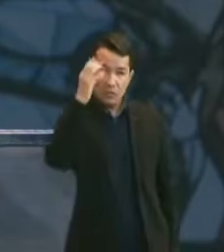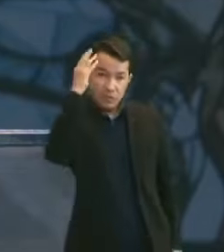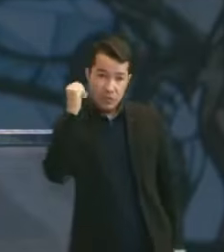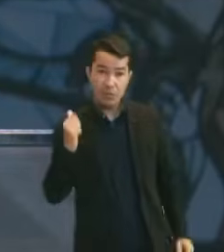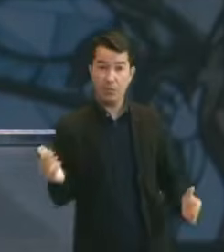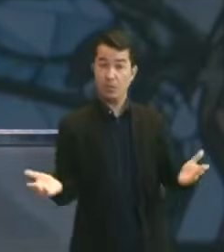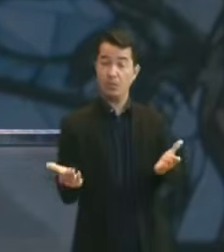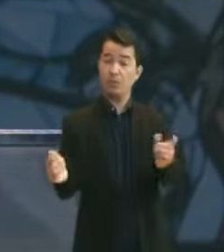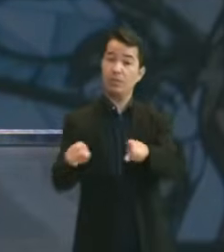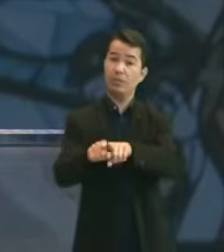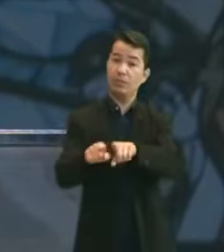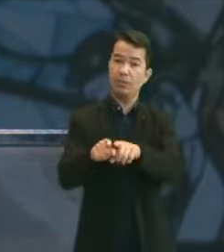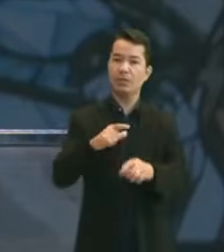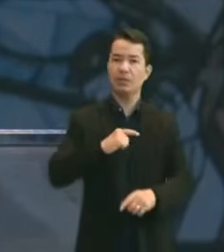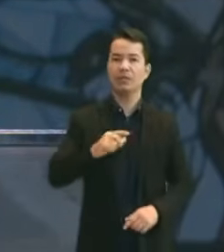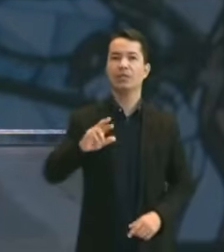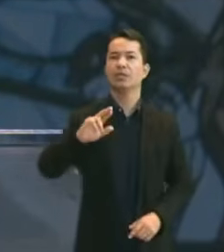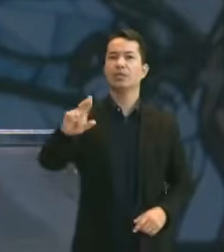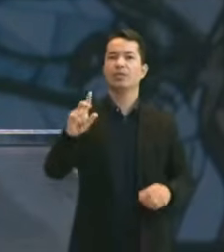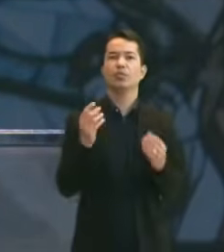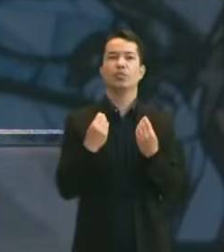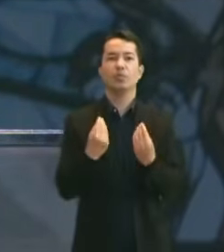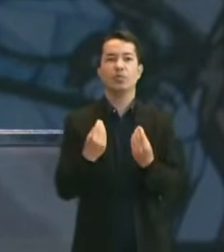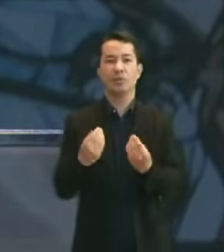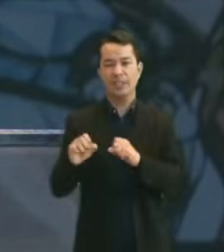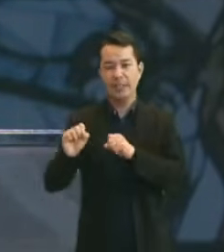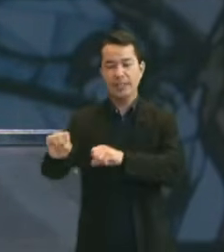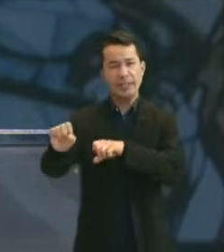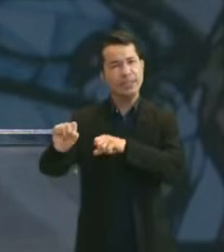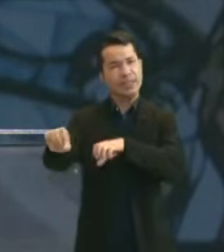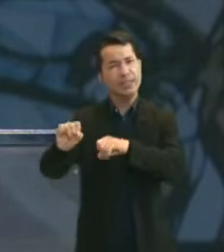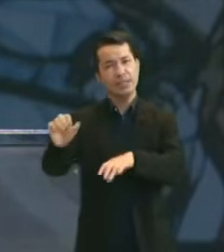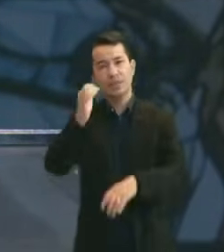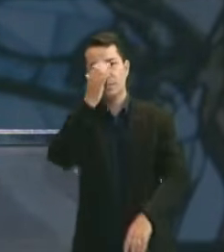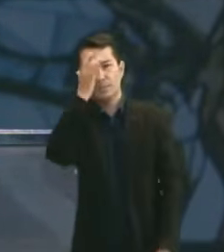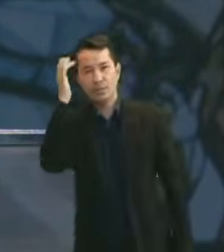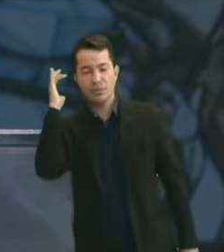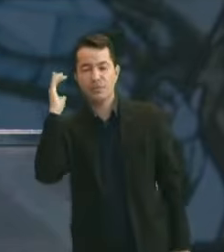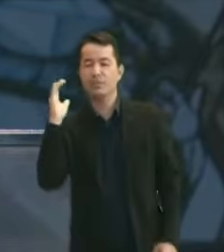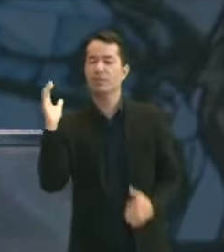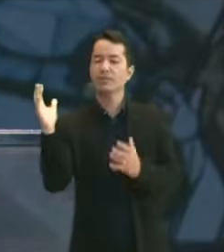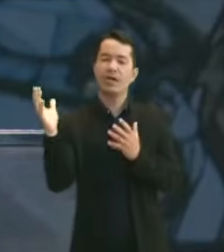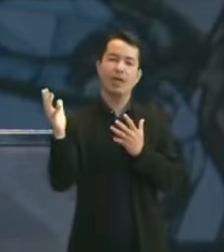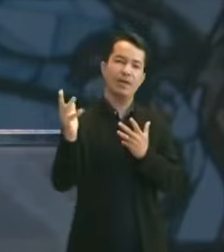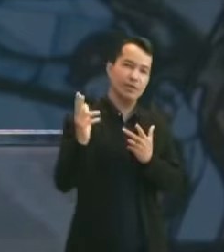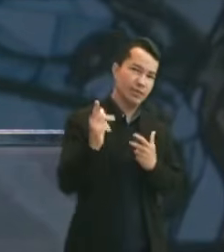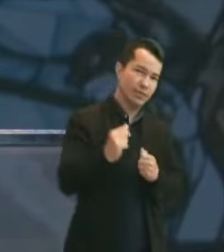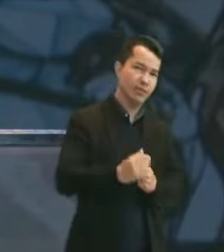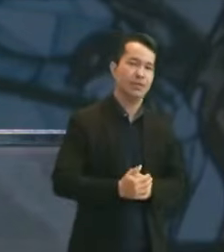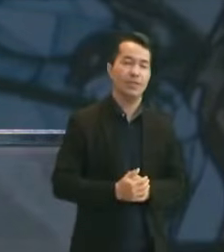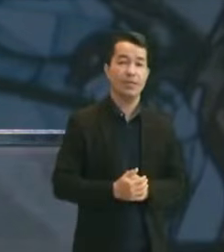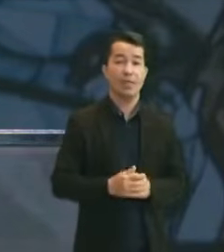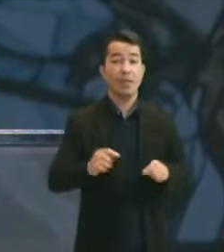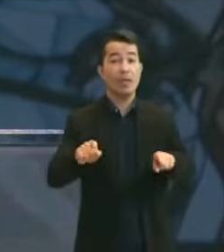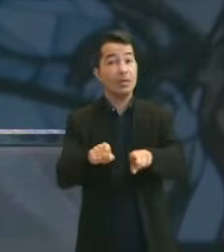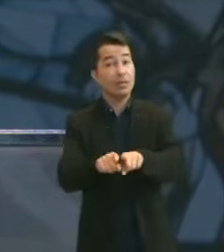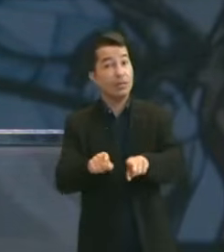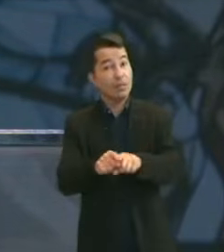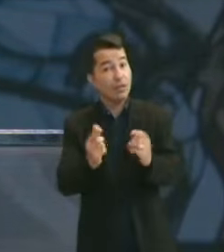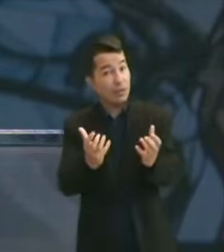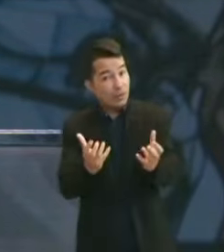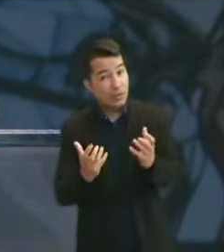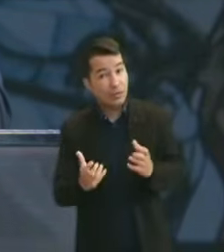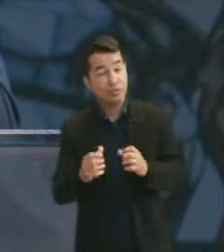espiritual e na jornada espiritual de alguém é incalculável, meus irmãos. E eu quero te desafiar a isso, baseado na palavra de